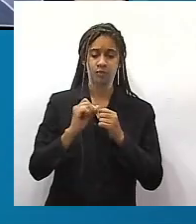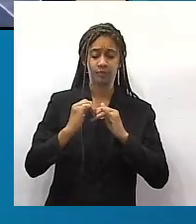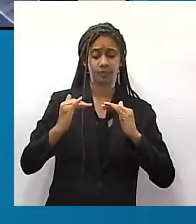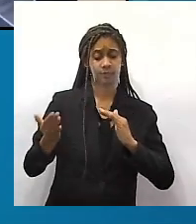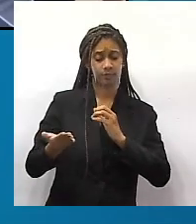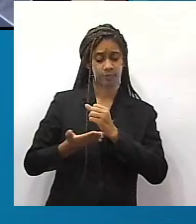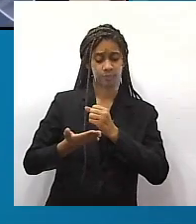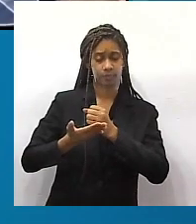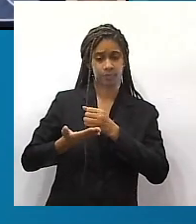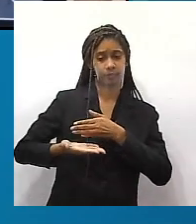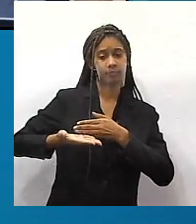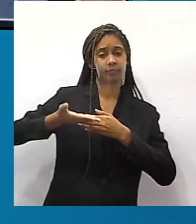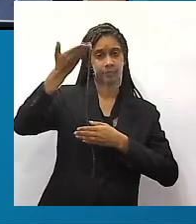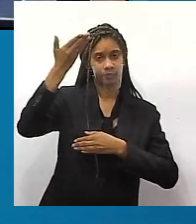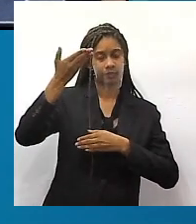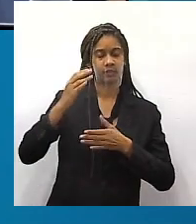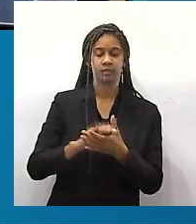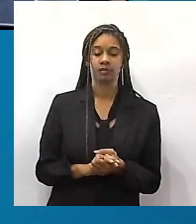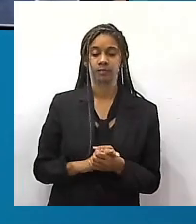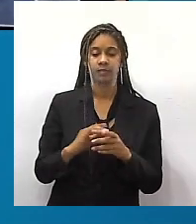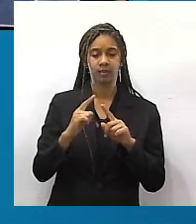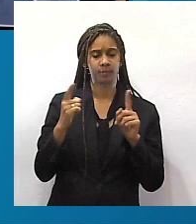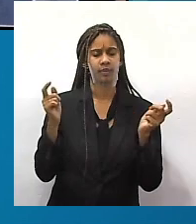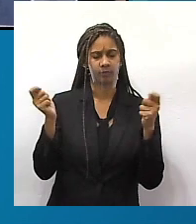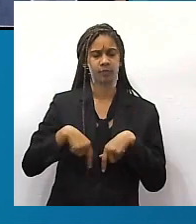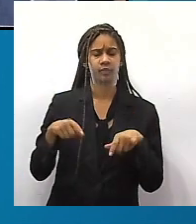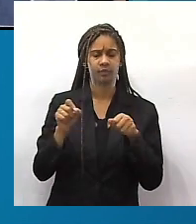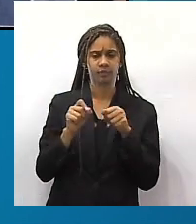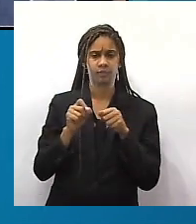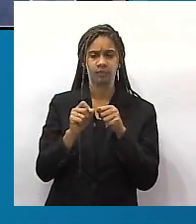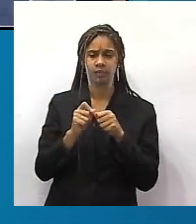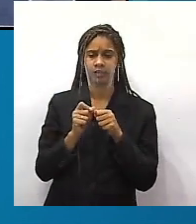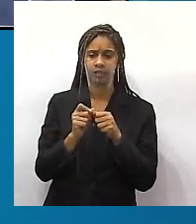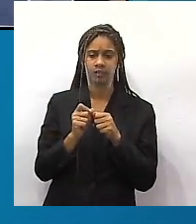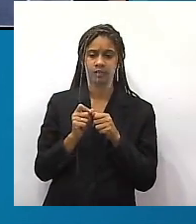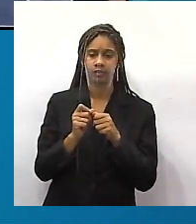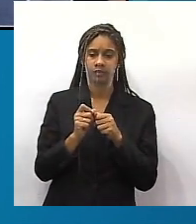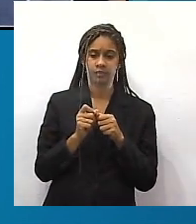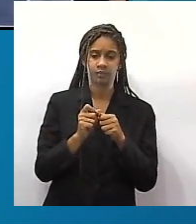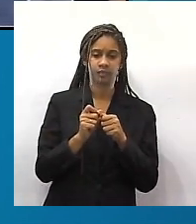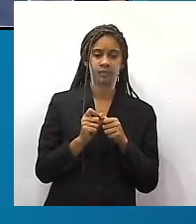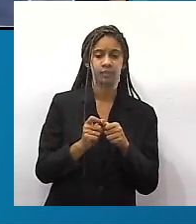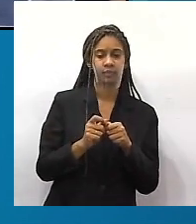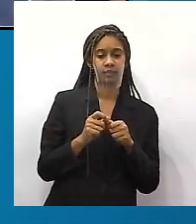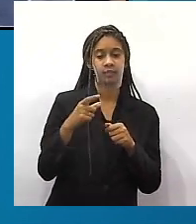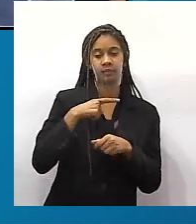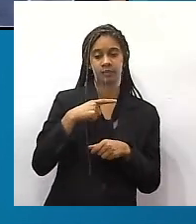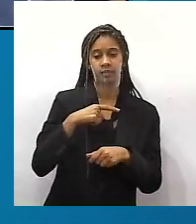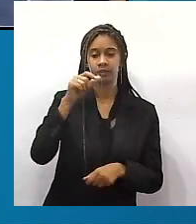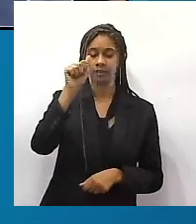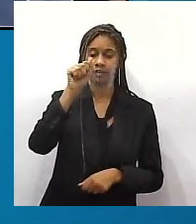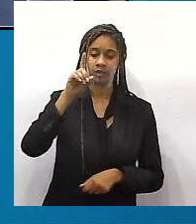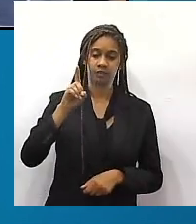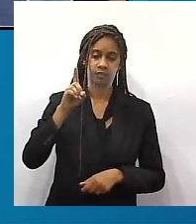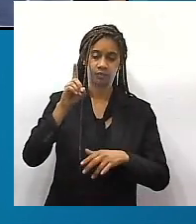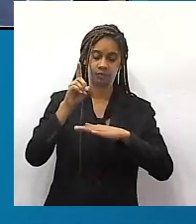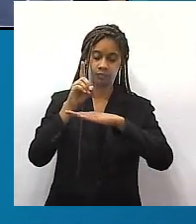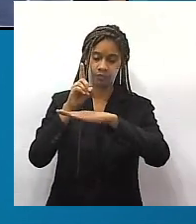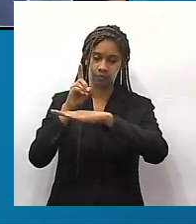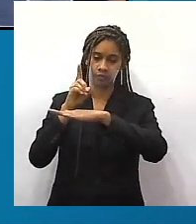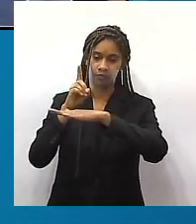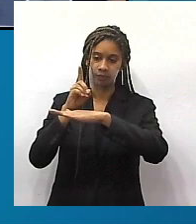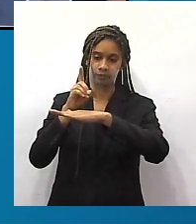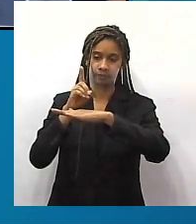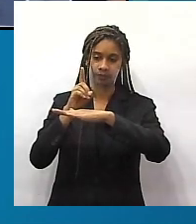pegando o segmento da mesma transversal. Mas eu poderia ter aqui, ó, o segmento AD está para o